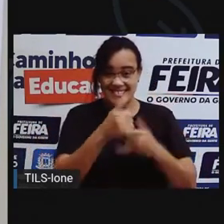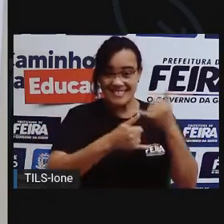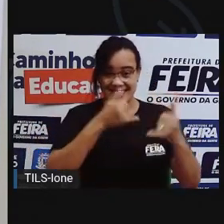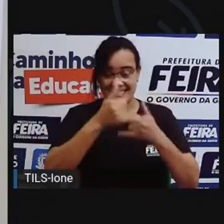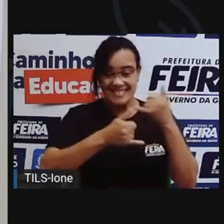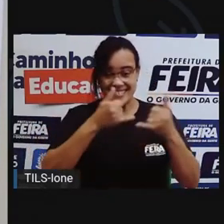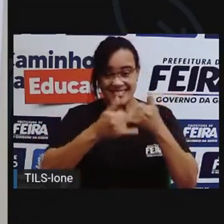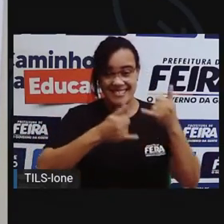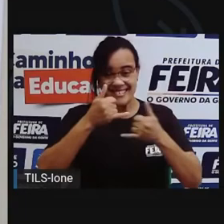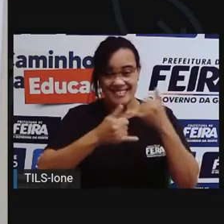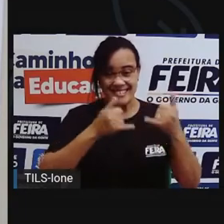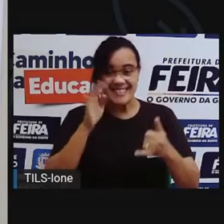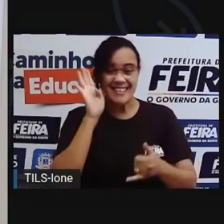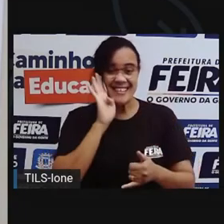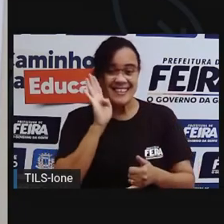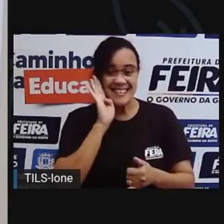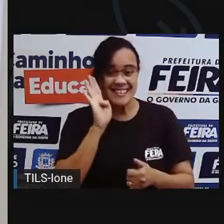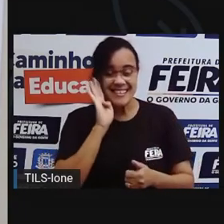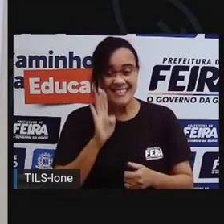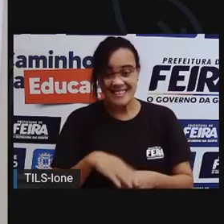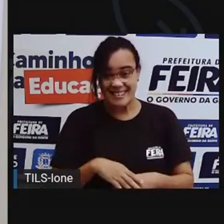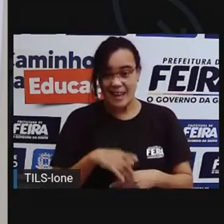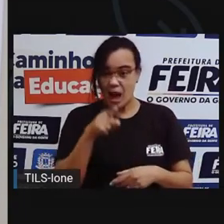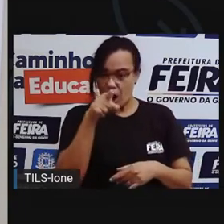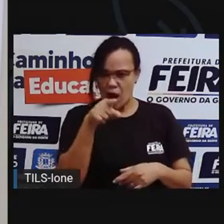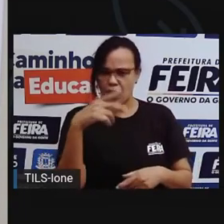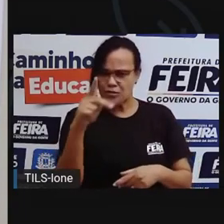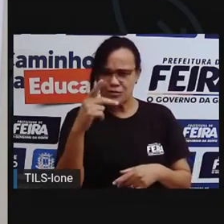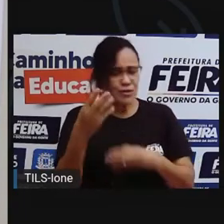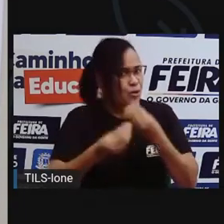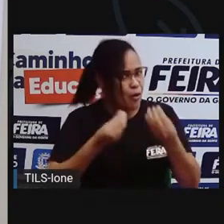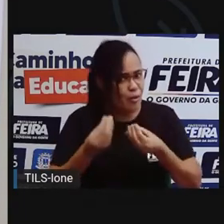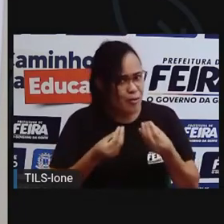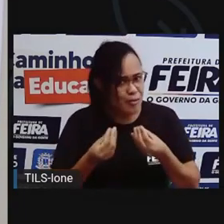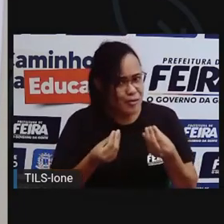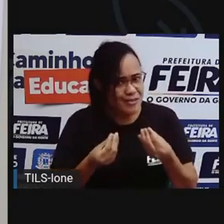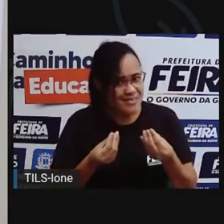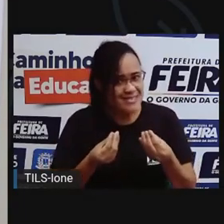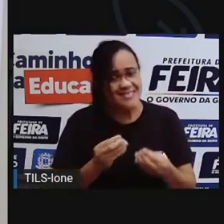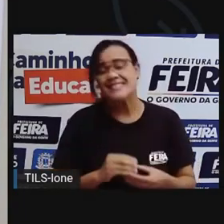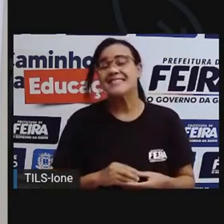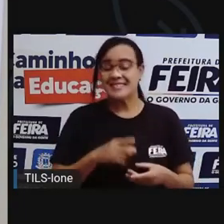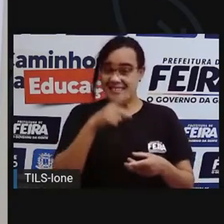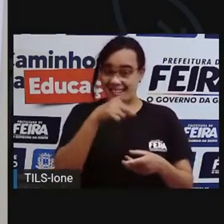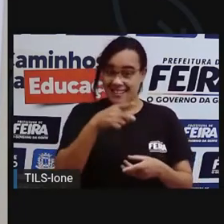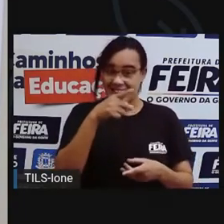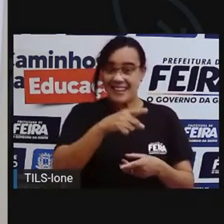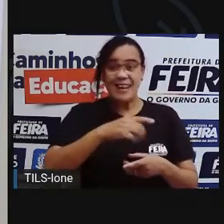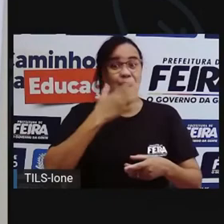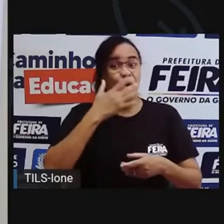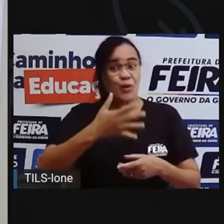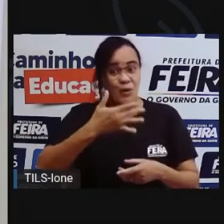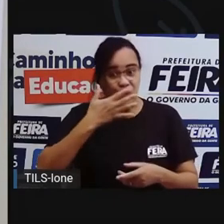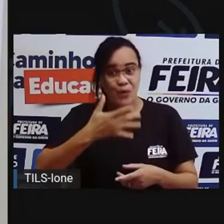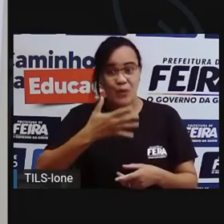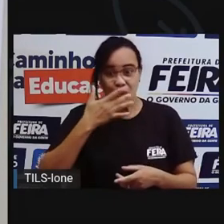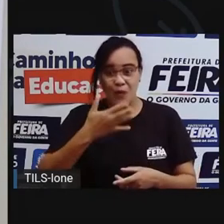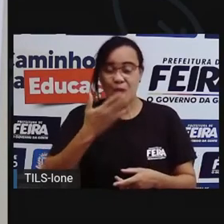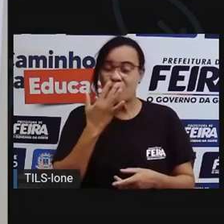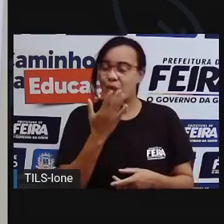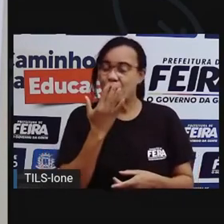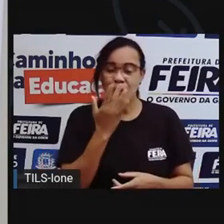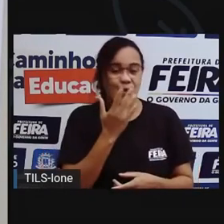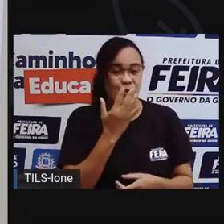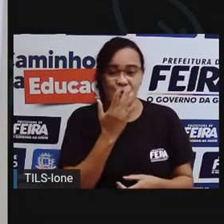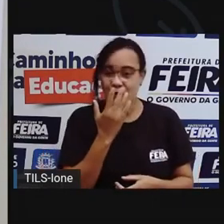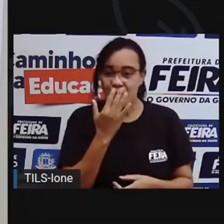Isso! E aí, como é que ficou o foguetinho de vocês? O meu ficou bem colorido. E eu